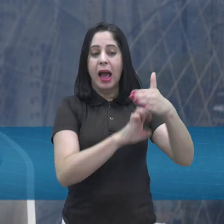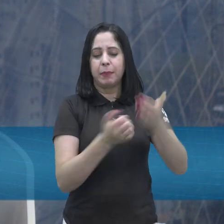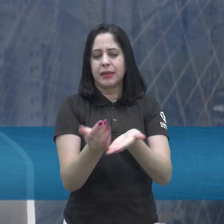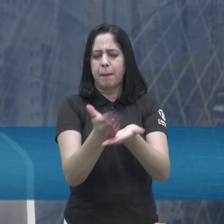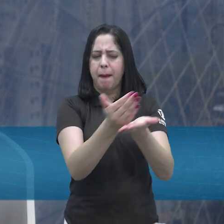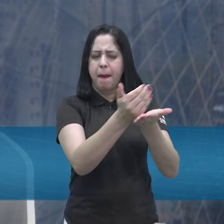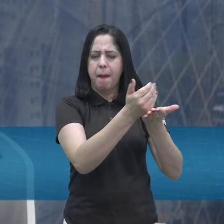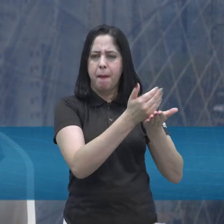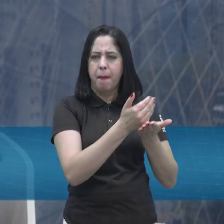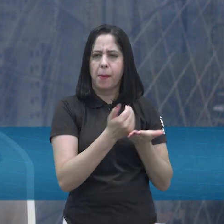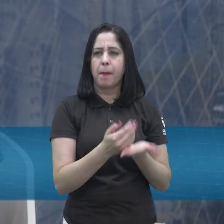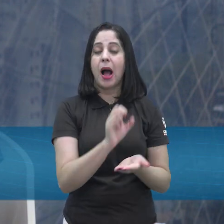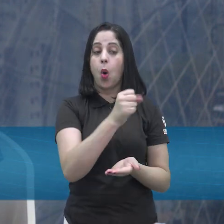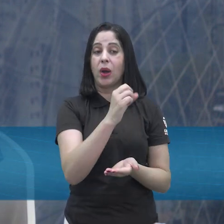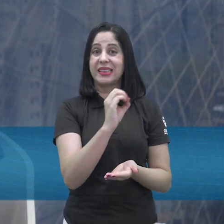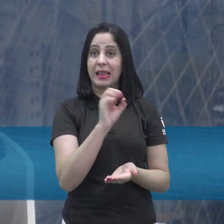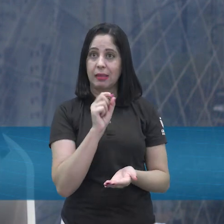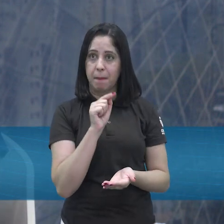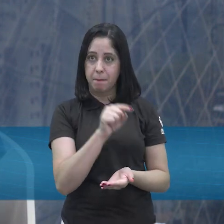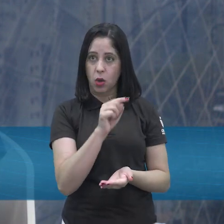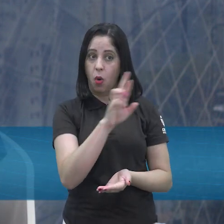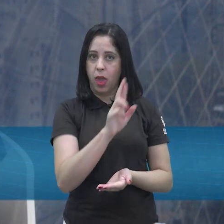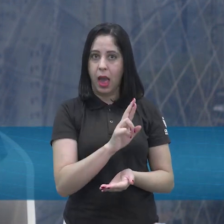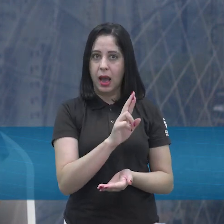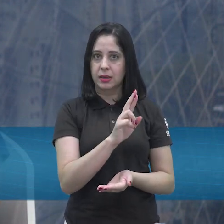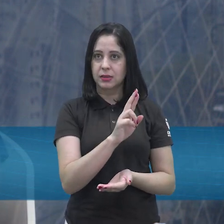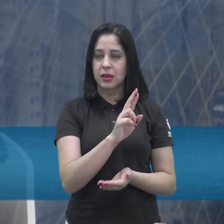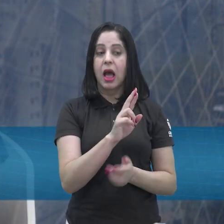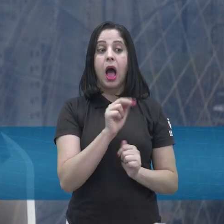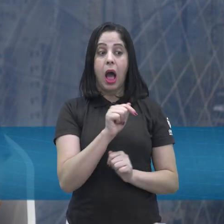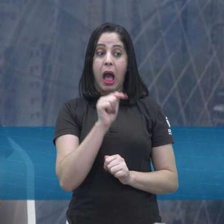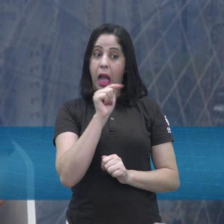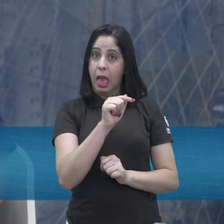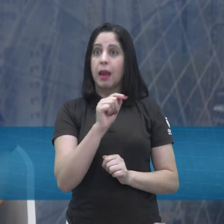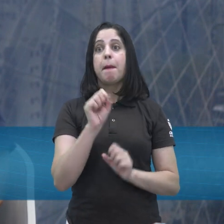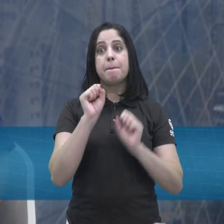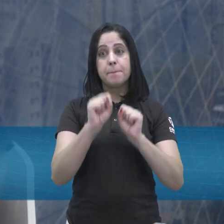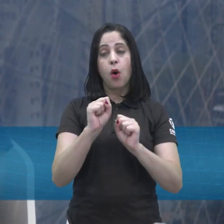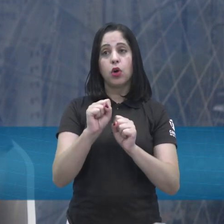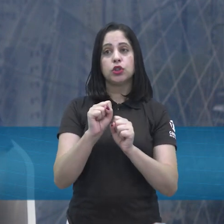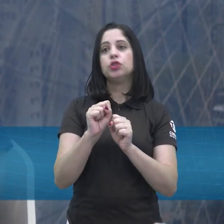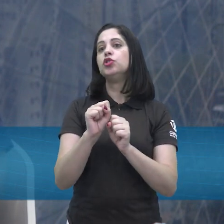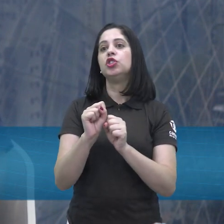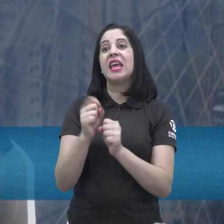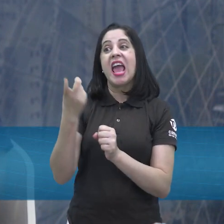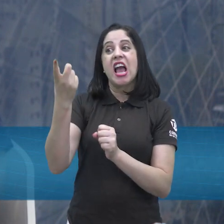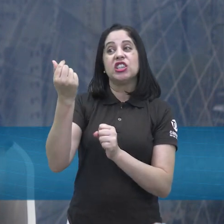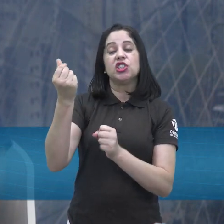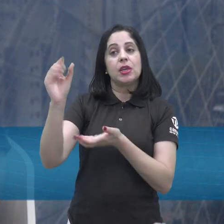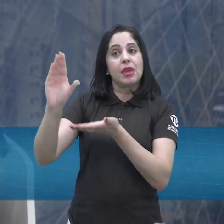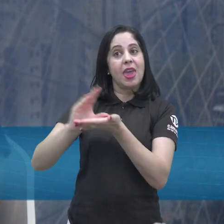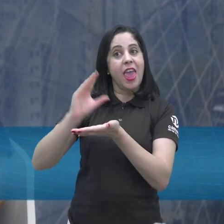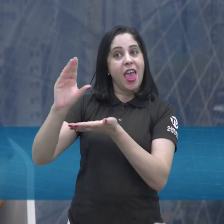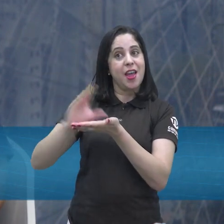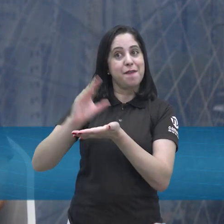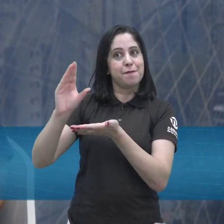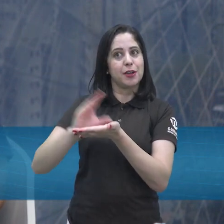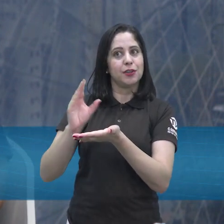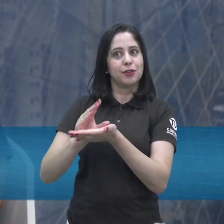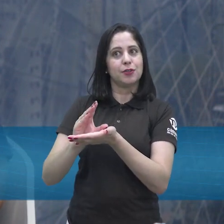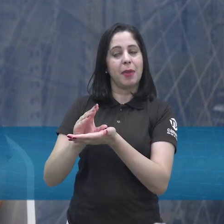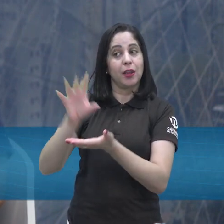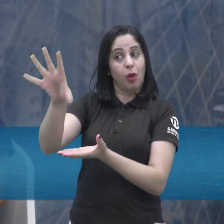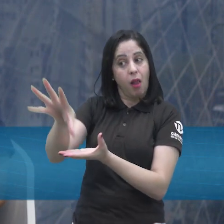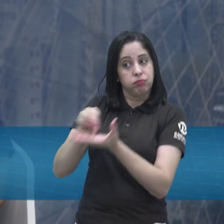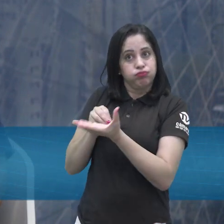tudo certinho, cumprindo as suas obrigações, ela consiga captar recursos. Esses 2 bilhões que você falou, que foram investidos